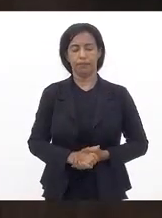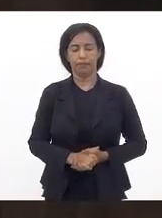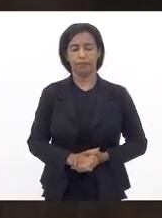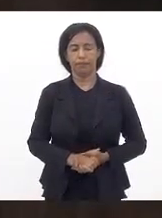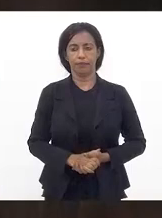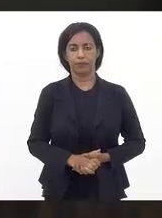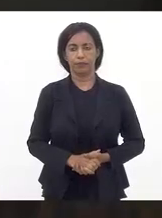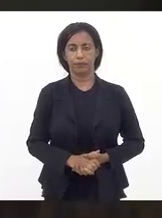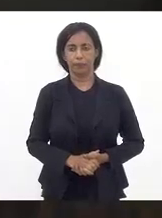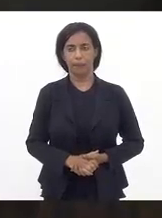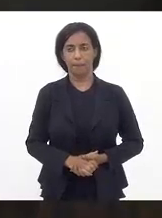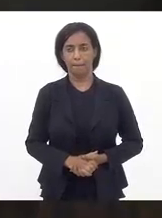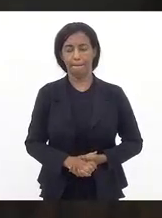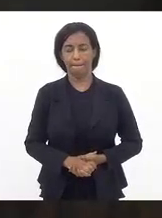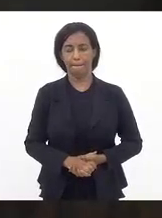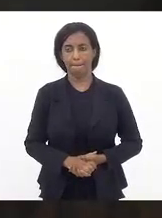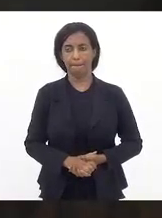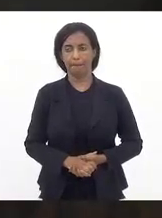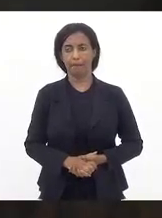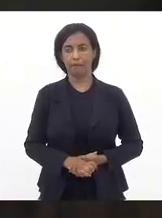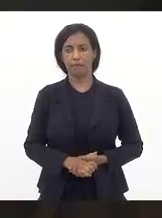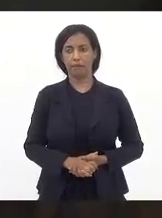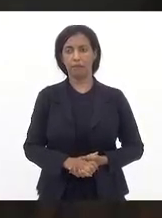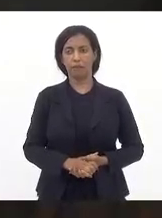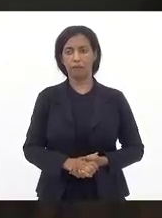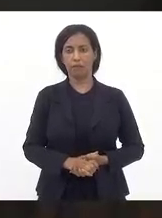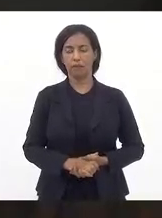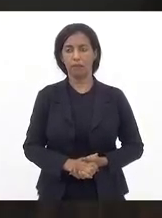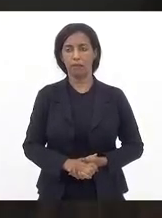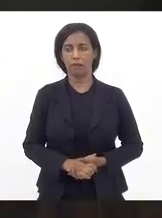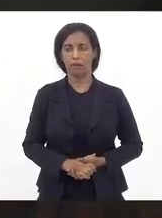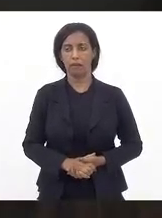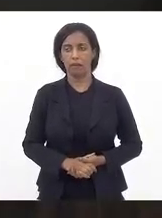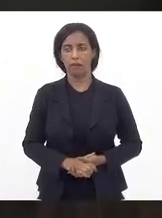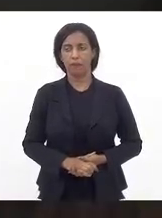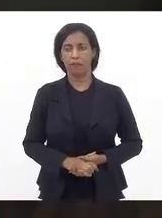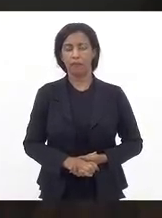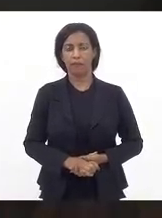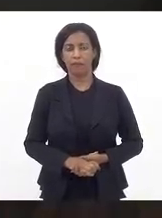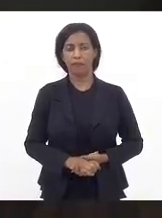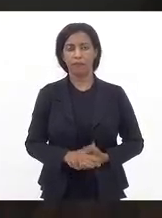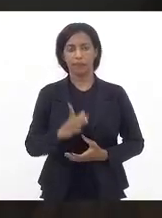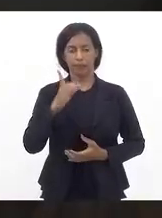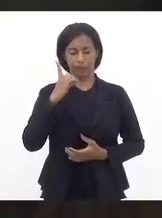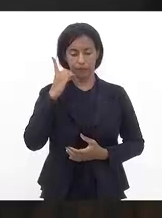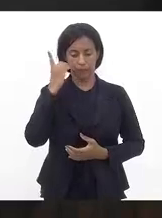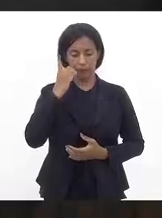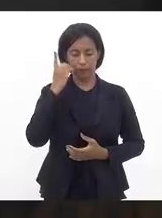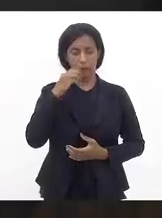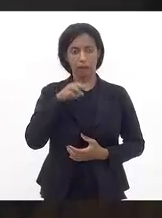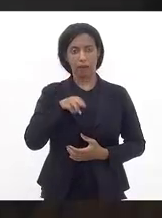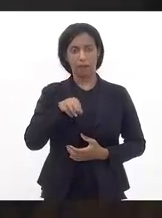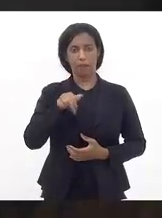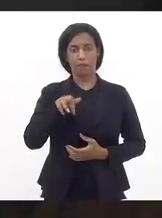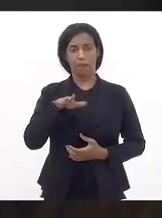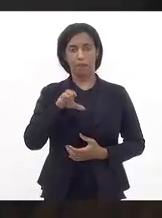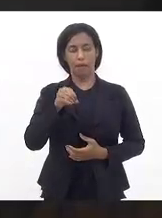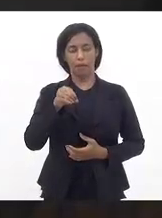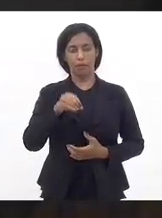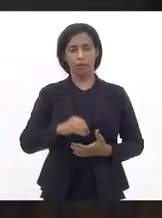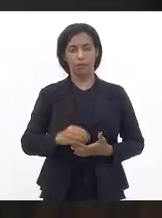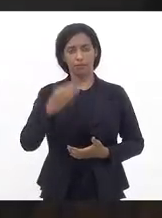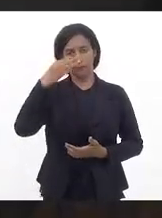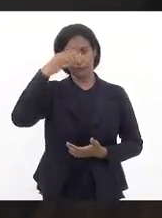do presidente Deputado Deputado Márcio Pacheco